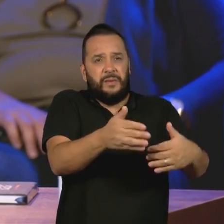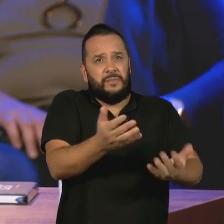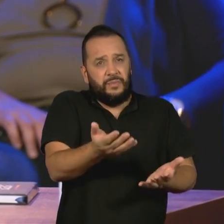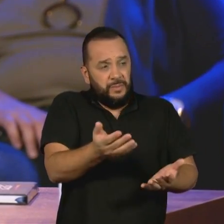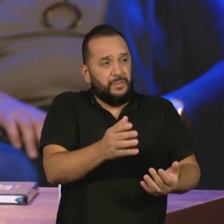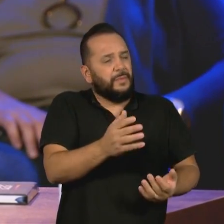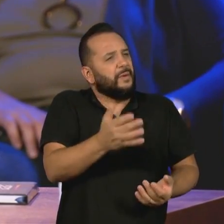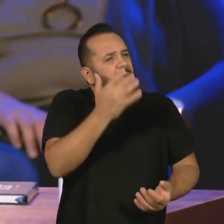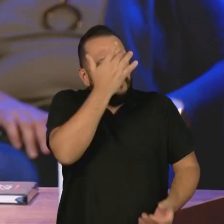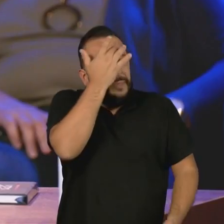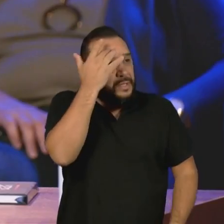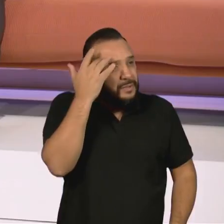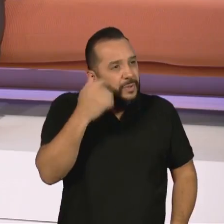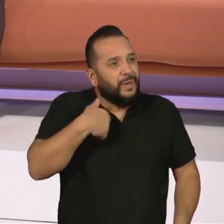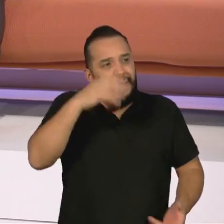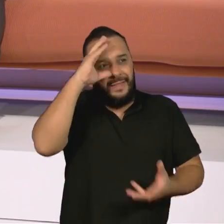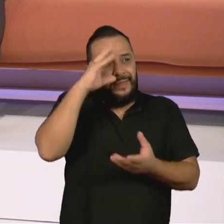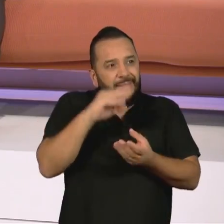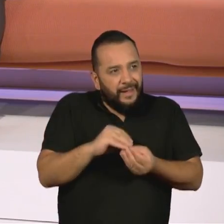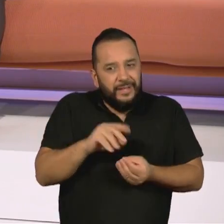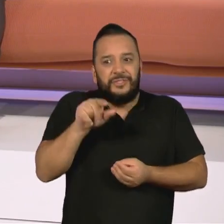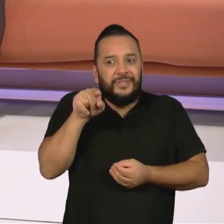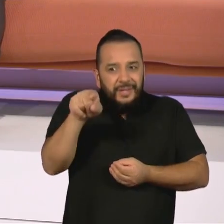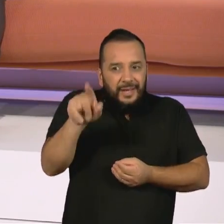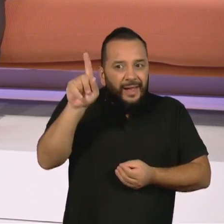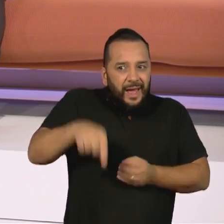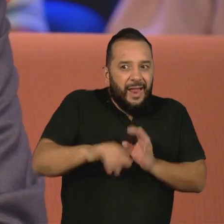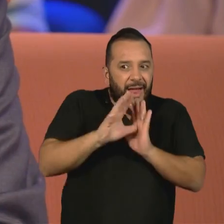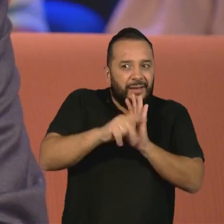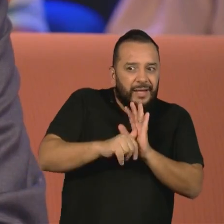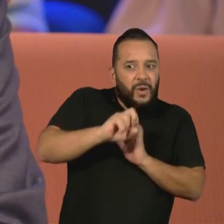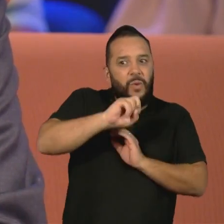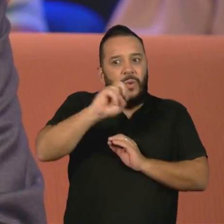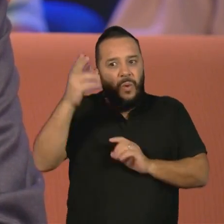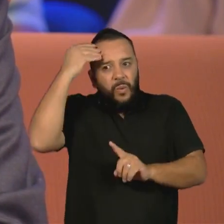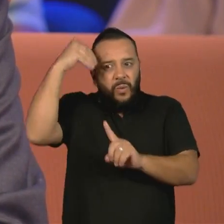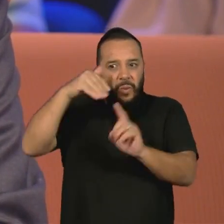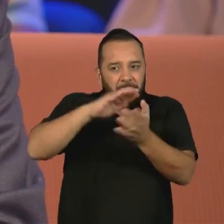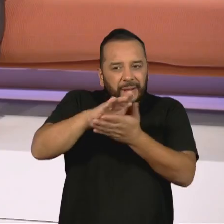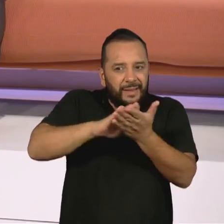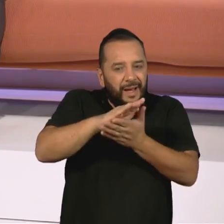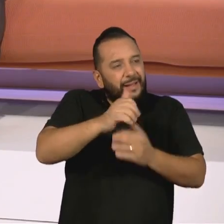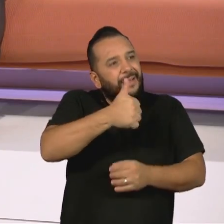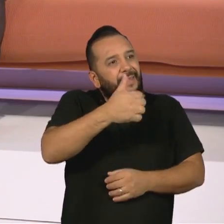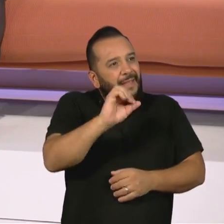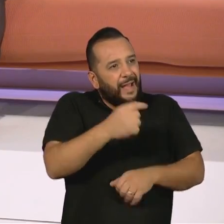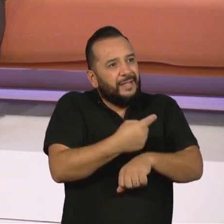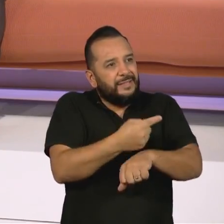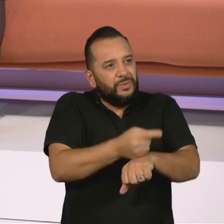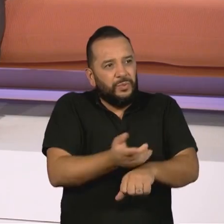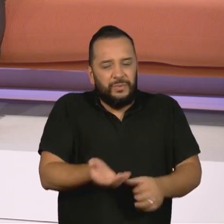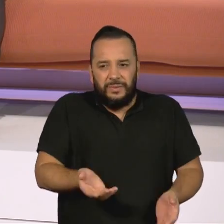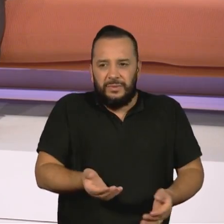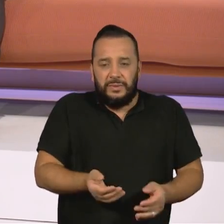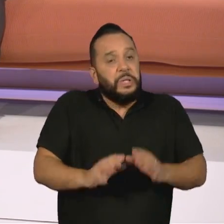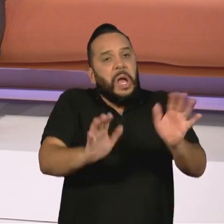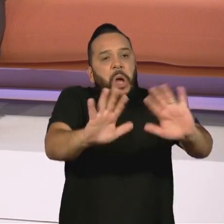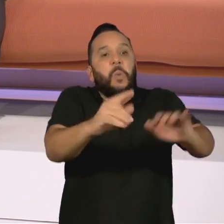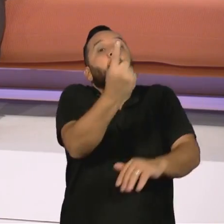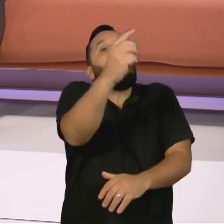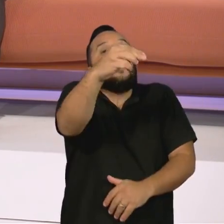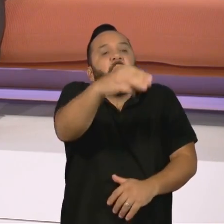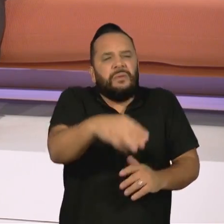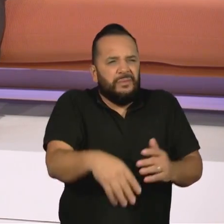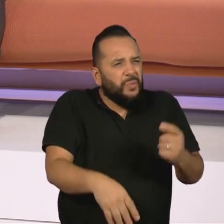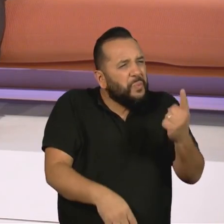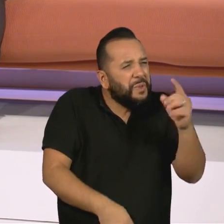leva alguém a chegar à conclusão que alguém é bandido ou é inocente em 10 segundos? Não, professor, desculpa, em 1 minuto. Falei, em 1 minuto também. O